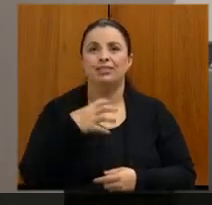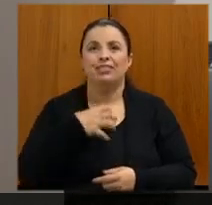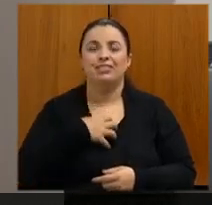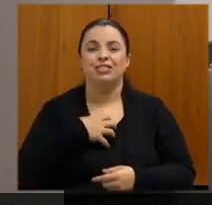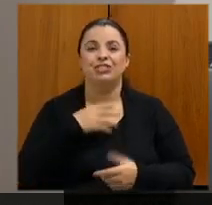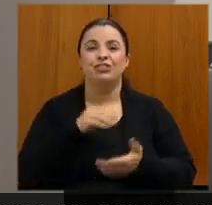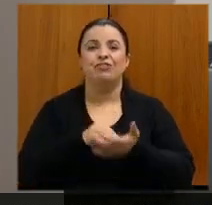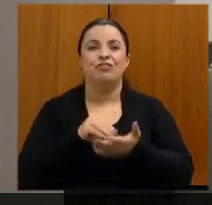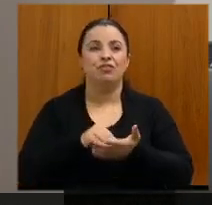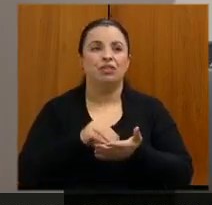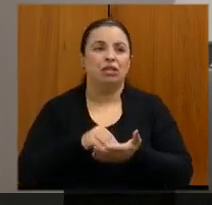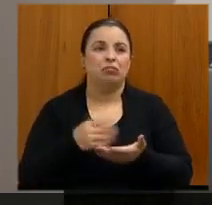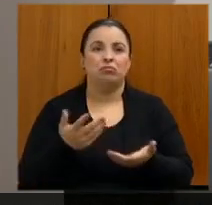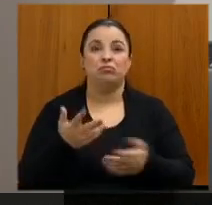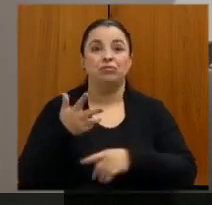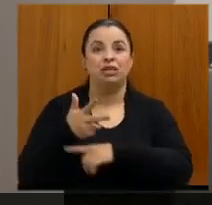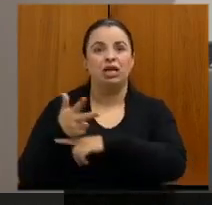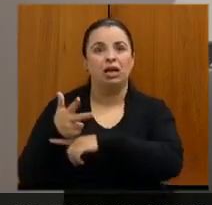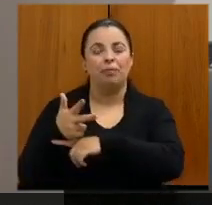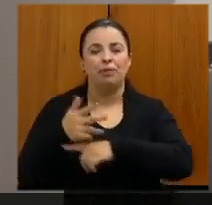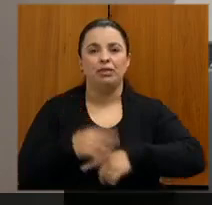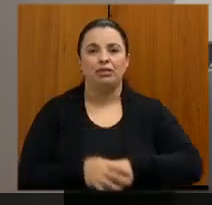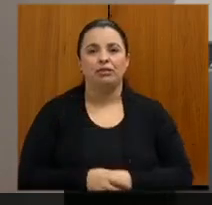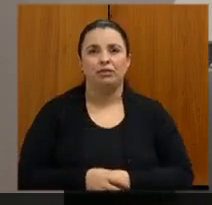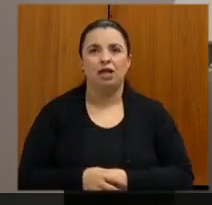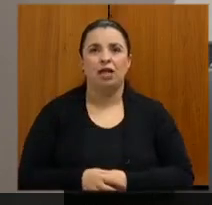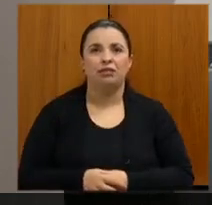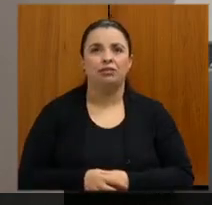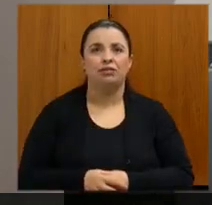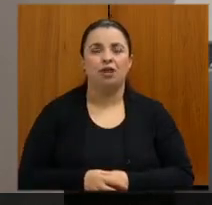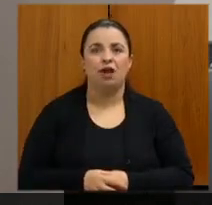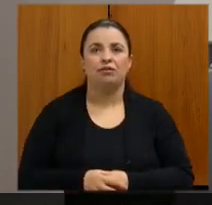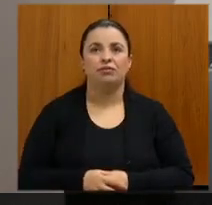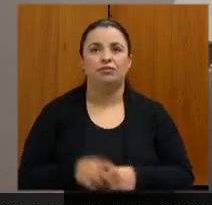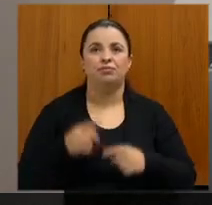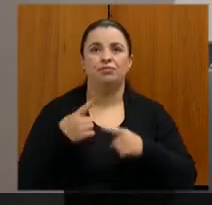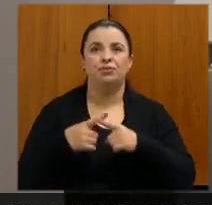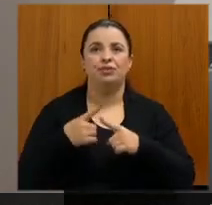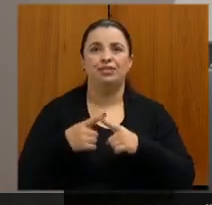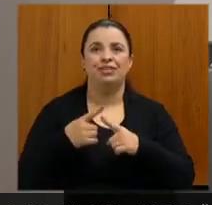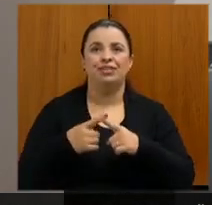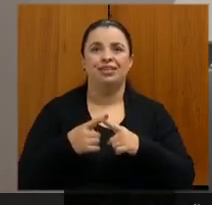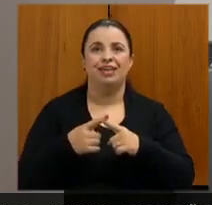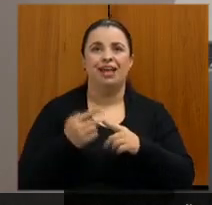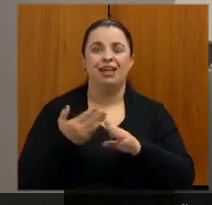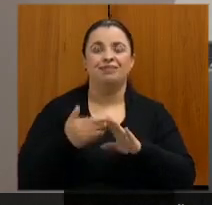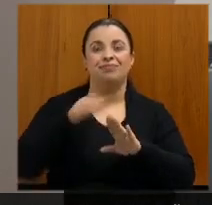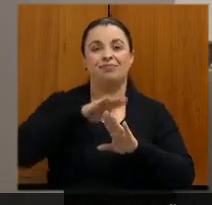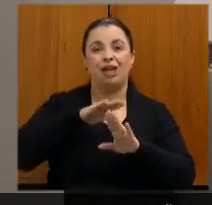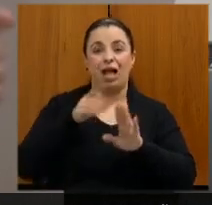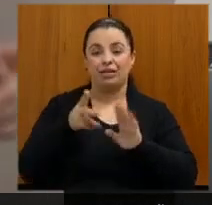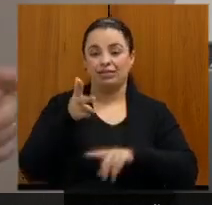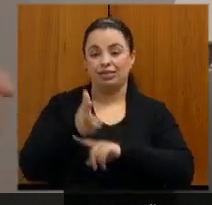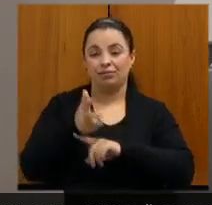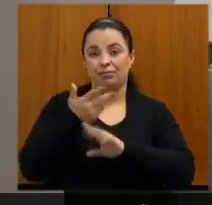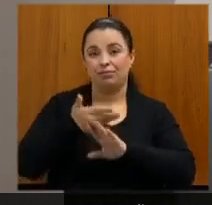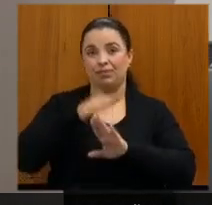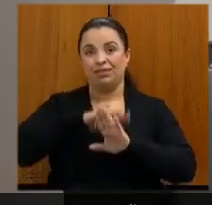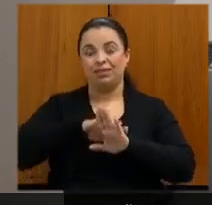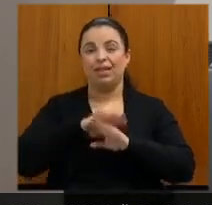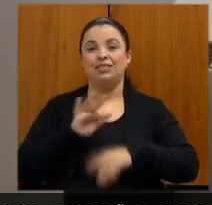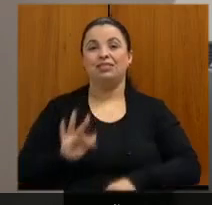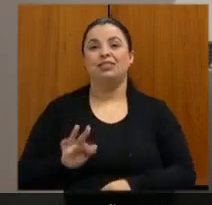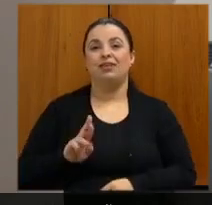é porque os trás da câmera Frei gilvander porque em 2015